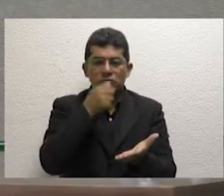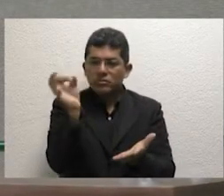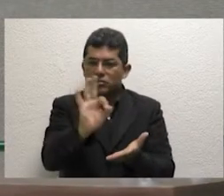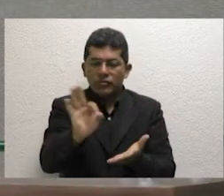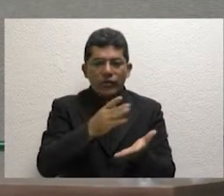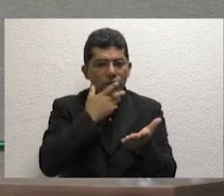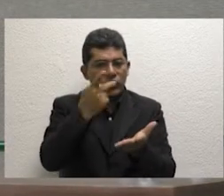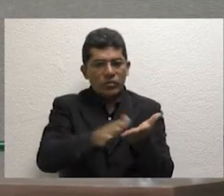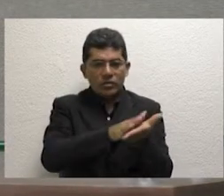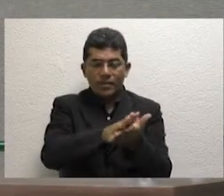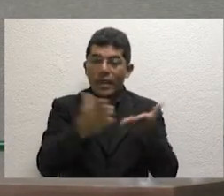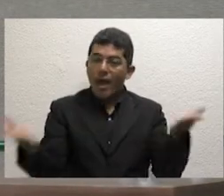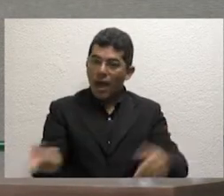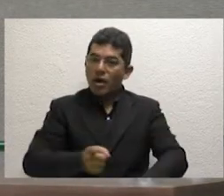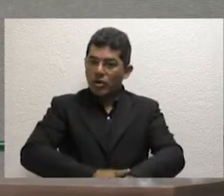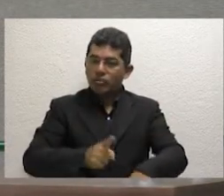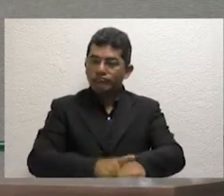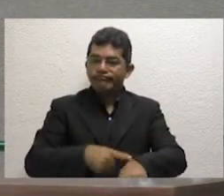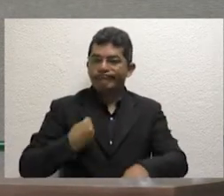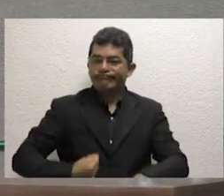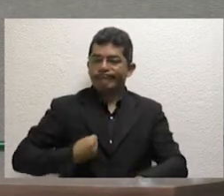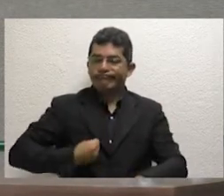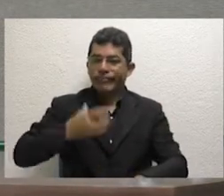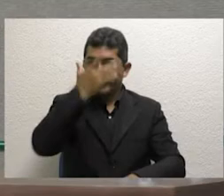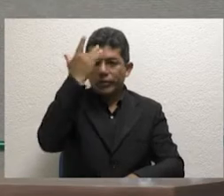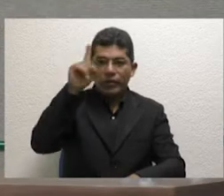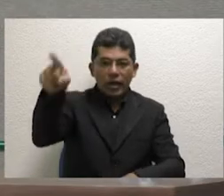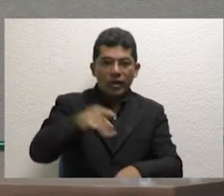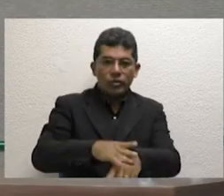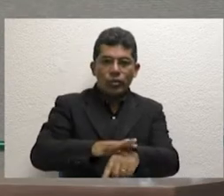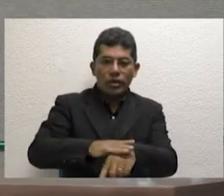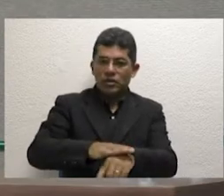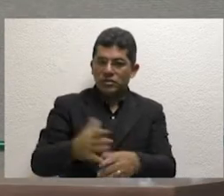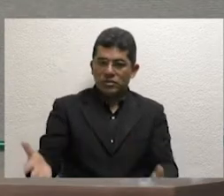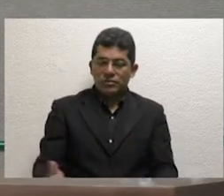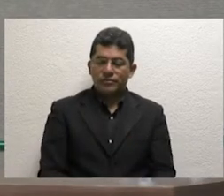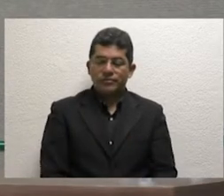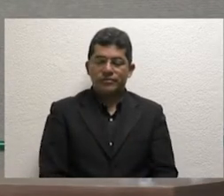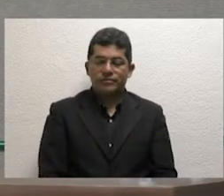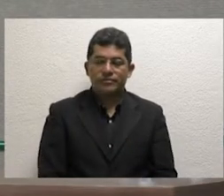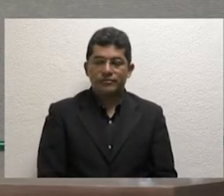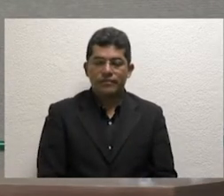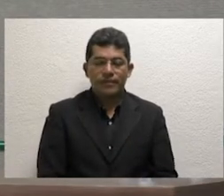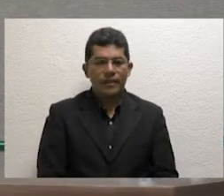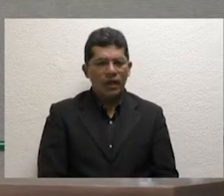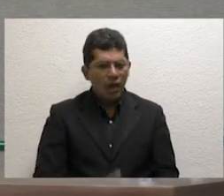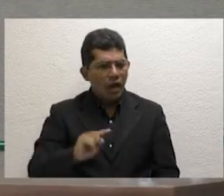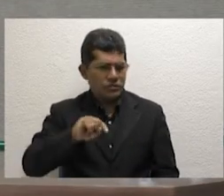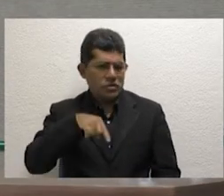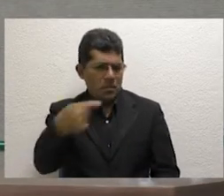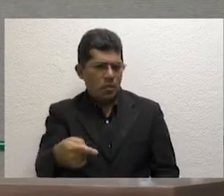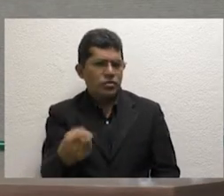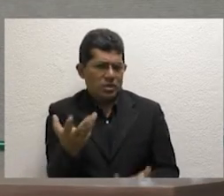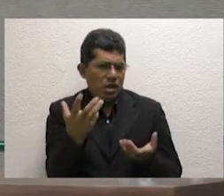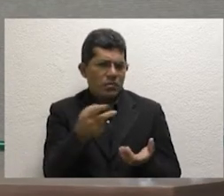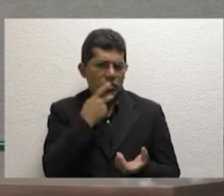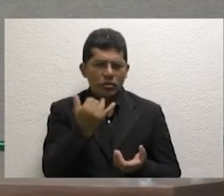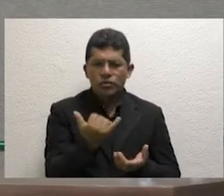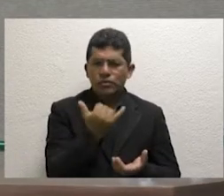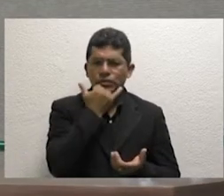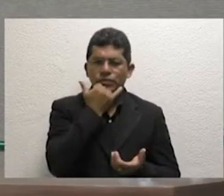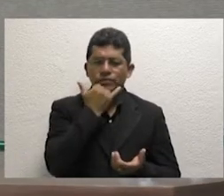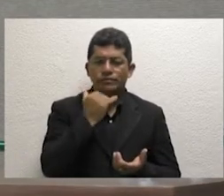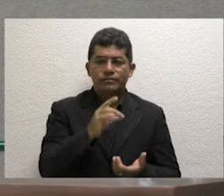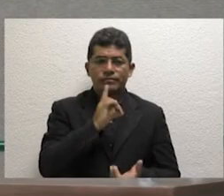E nesse exato momento as vidas estão lá, à deriva. E querem depois, doutor Gomes, me permita a